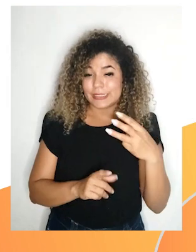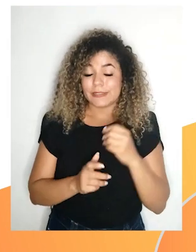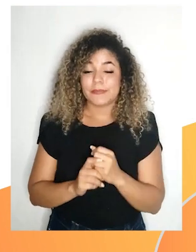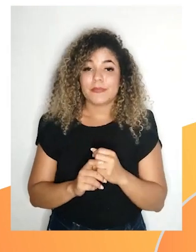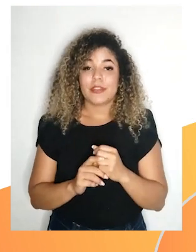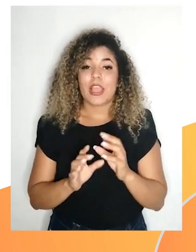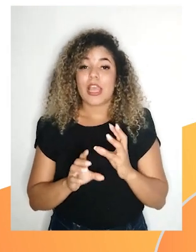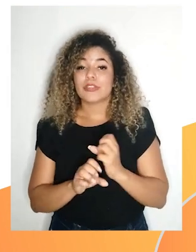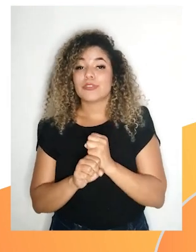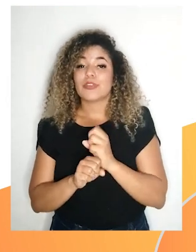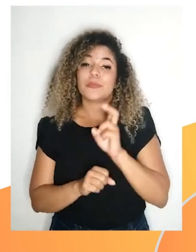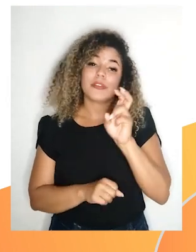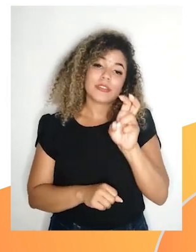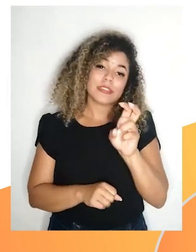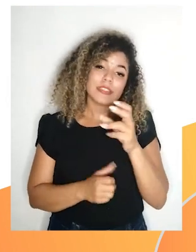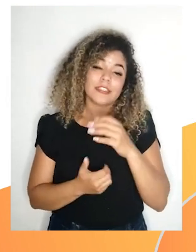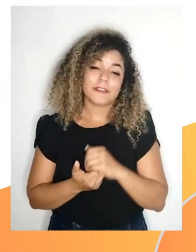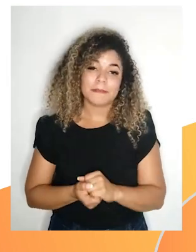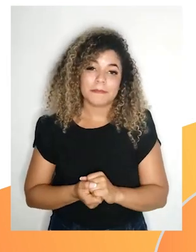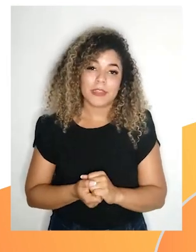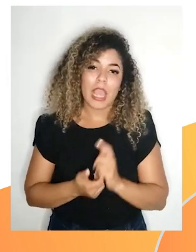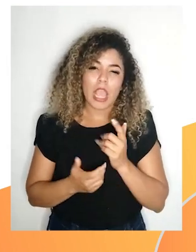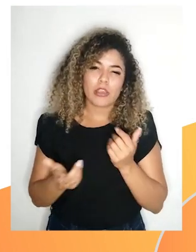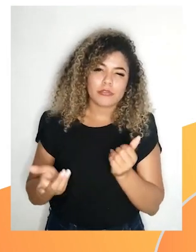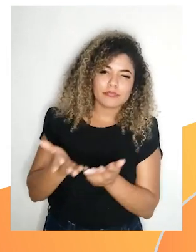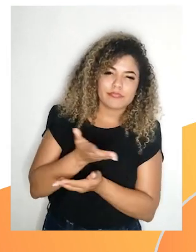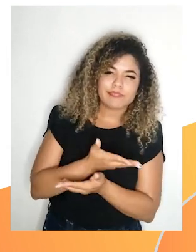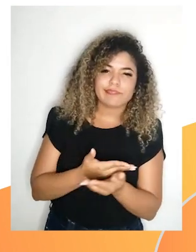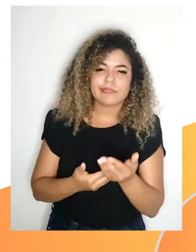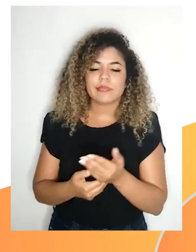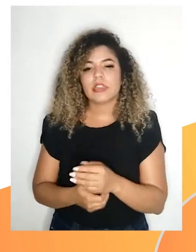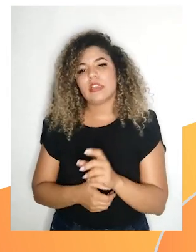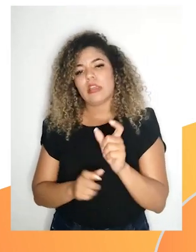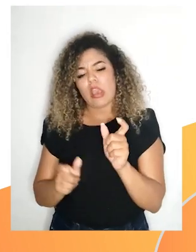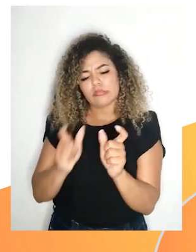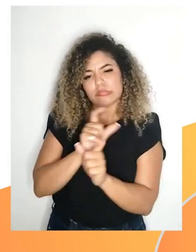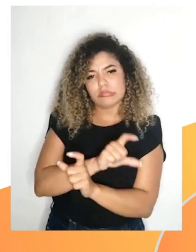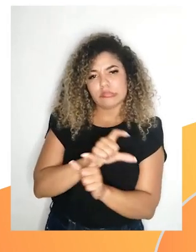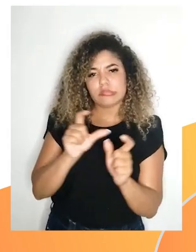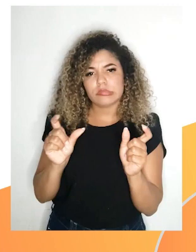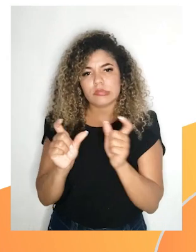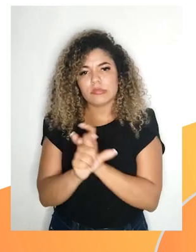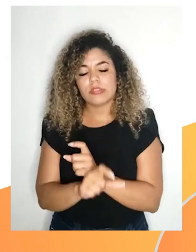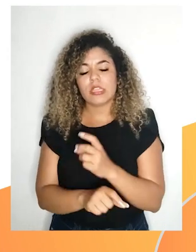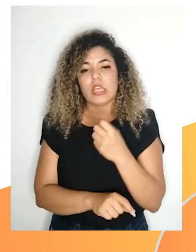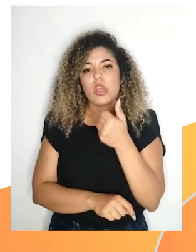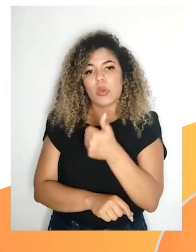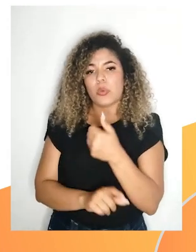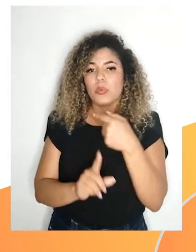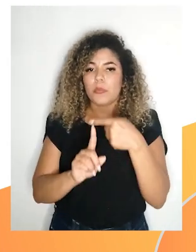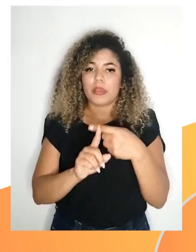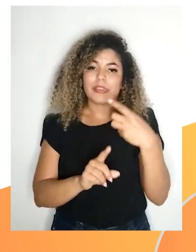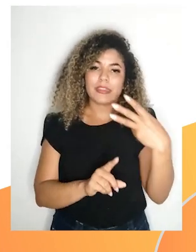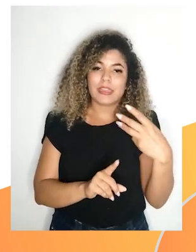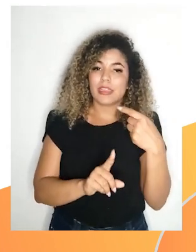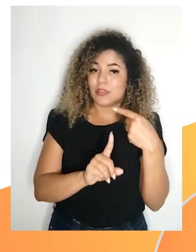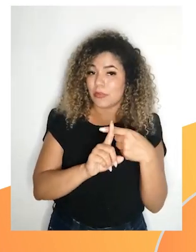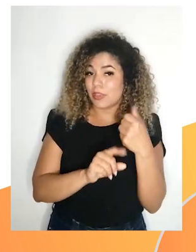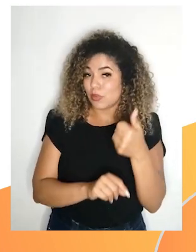que dá 5. E a partir disso vamos permutar. Eu posso ter 1, 3 e